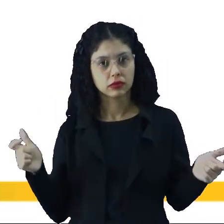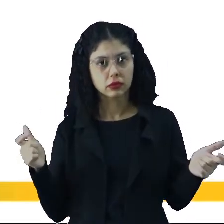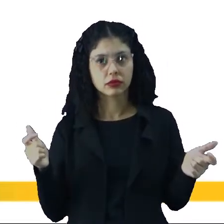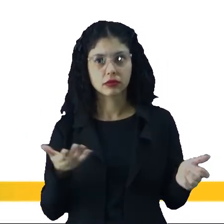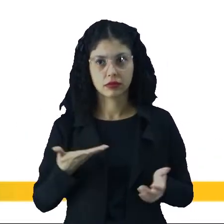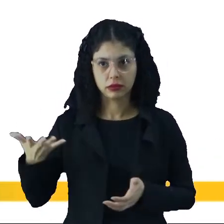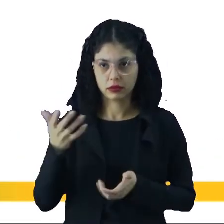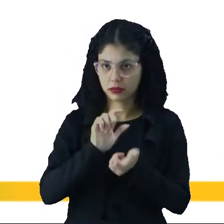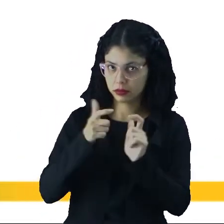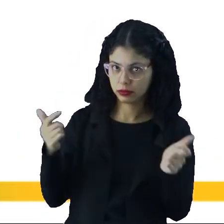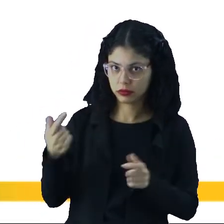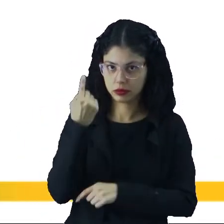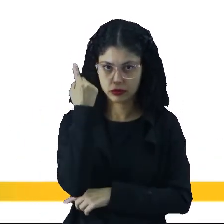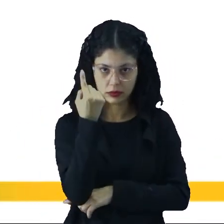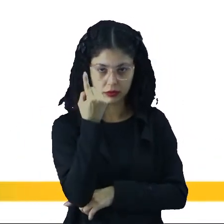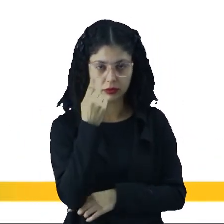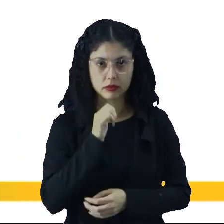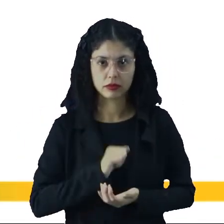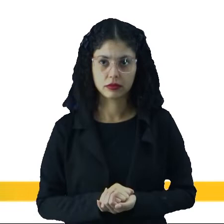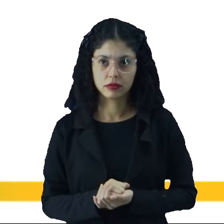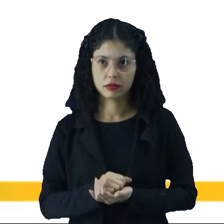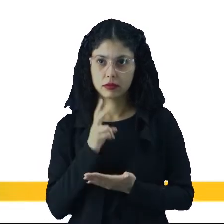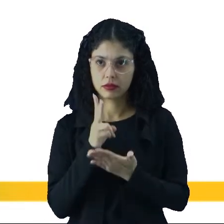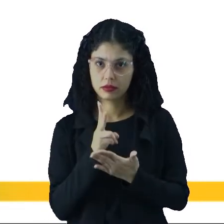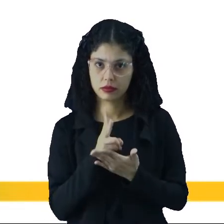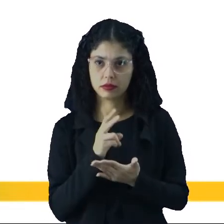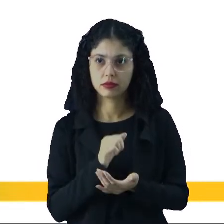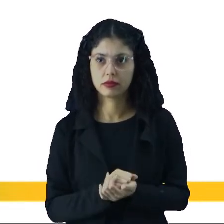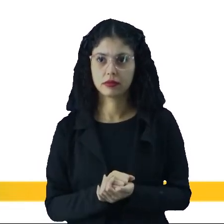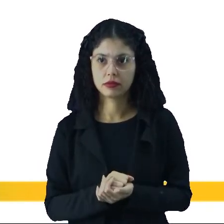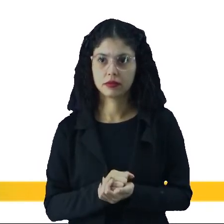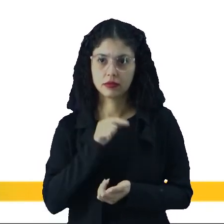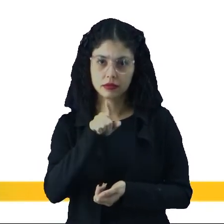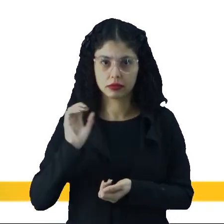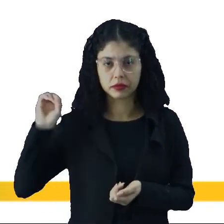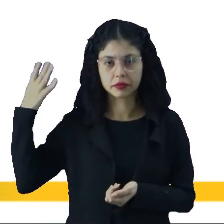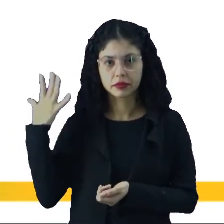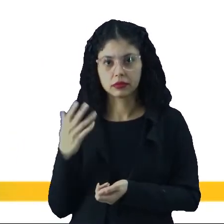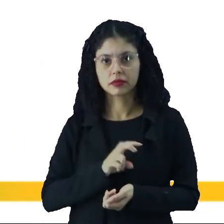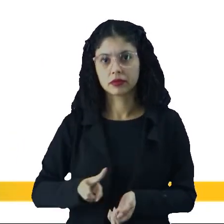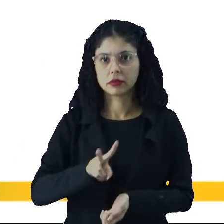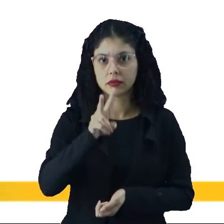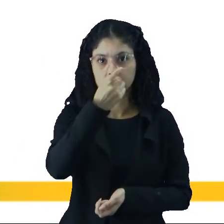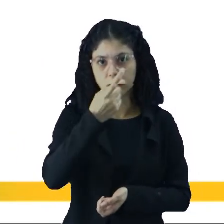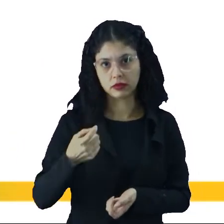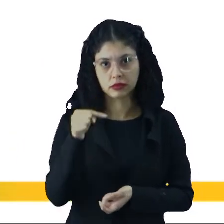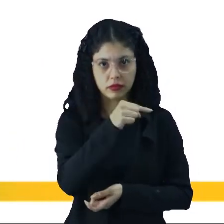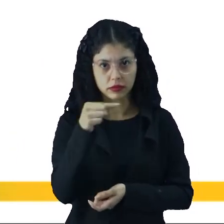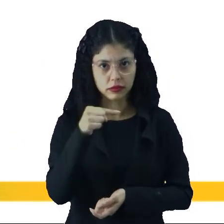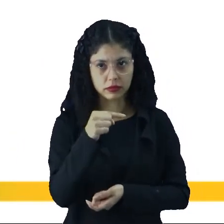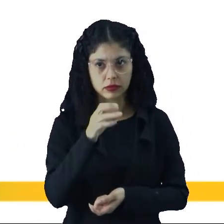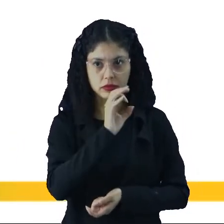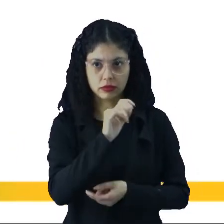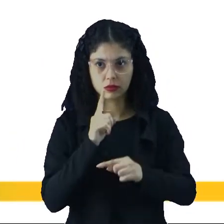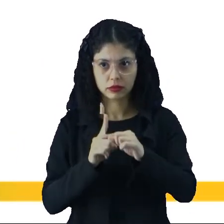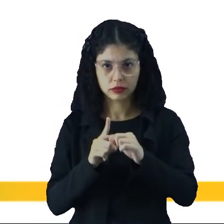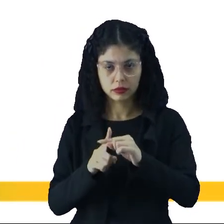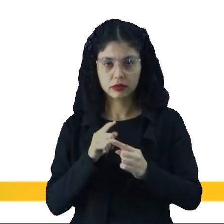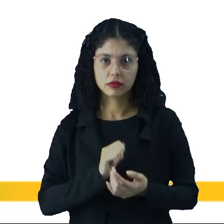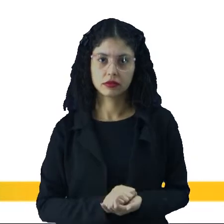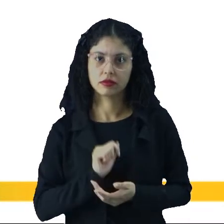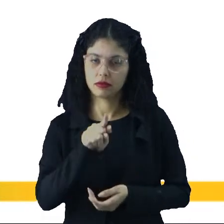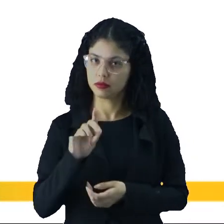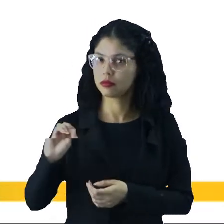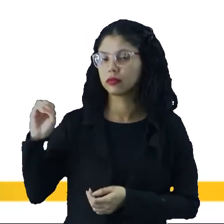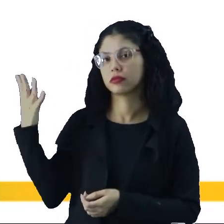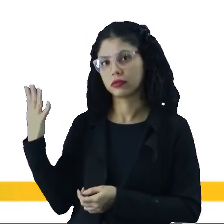crescente, a base é maior que 1, certo? Nesse caso, você atribui valores de x negativos, 0 e positivos.